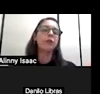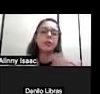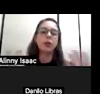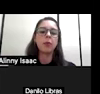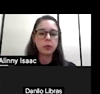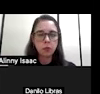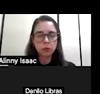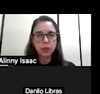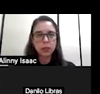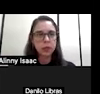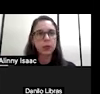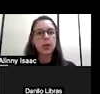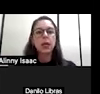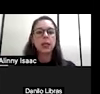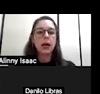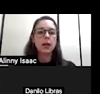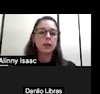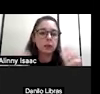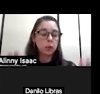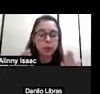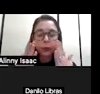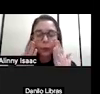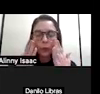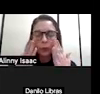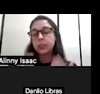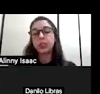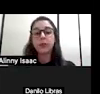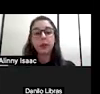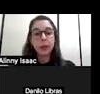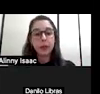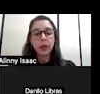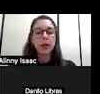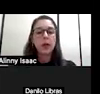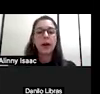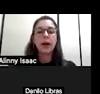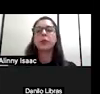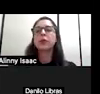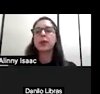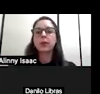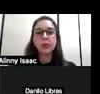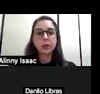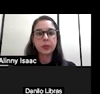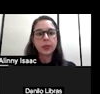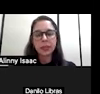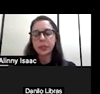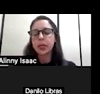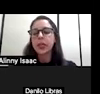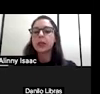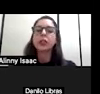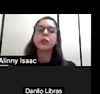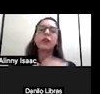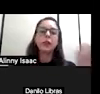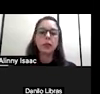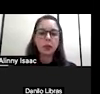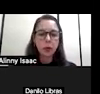reatividade, talvez tenhamos alguma alteração no conteúdo de GFAP, que é um marcador de células astrocitárias.